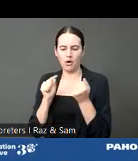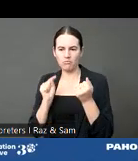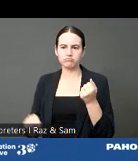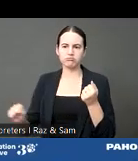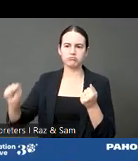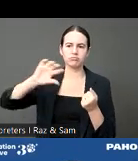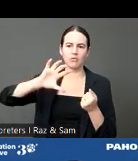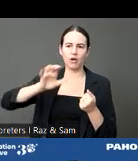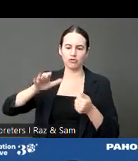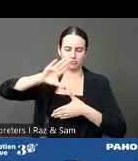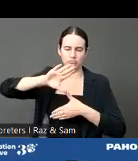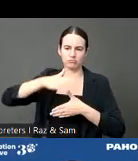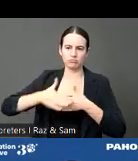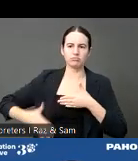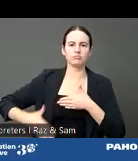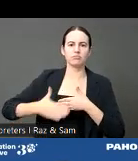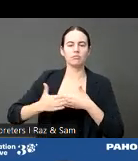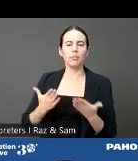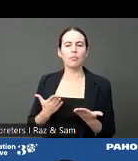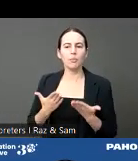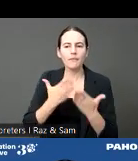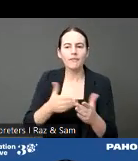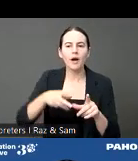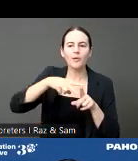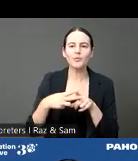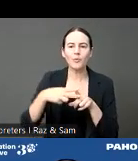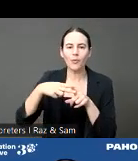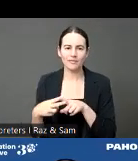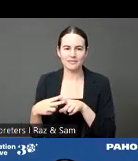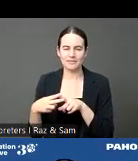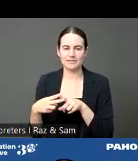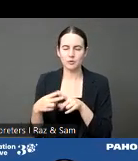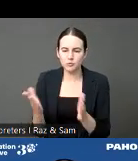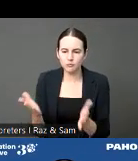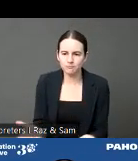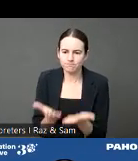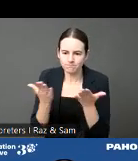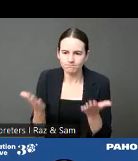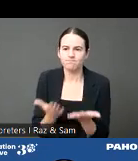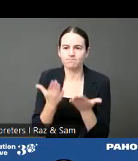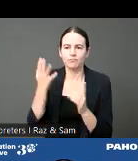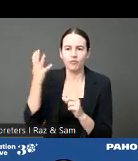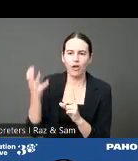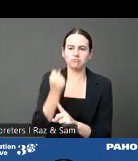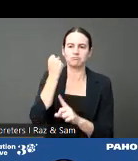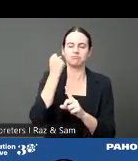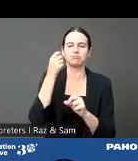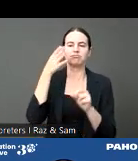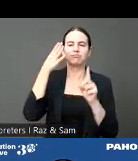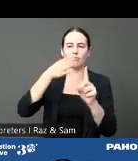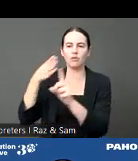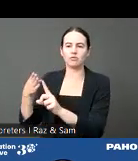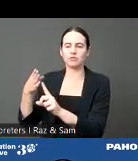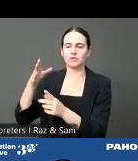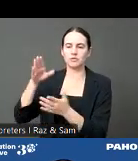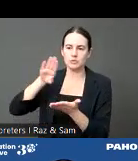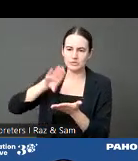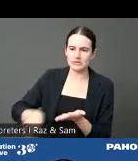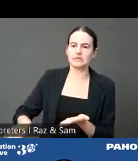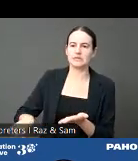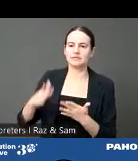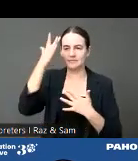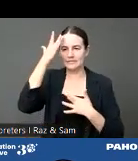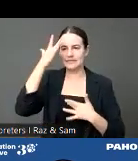que facilitem alcançar os objetivos de eliminação essa iniciativa de eliminação